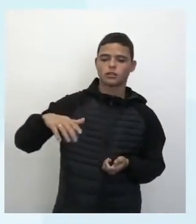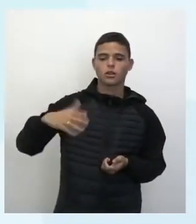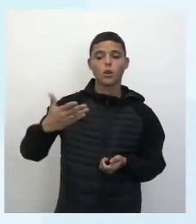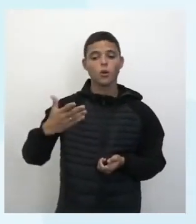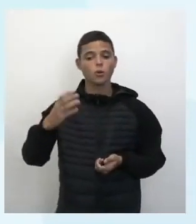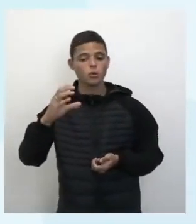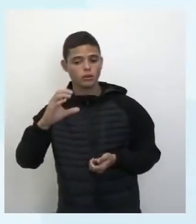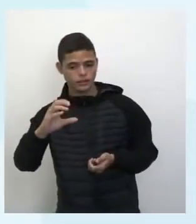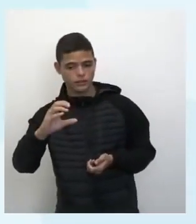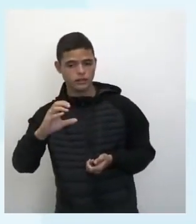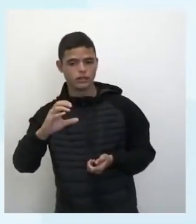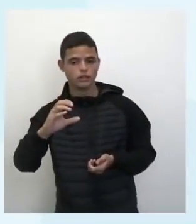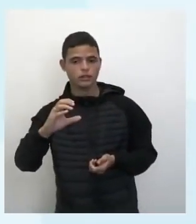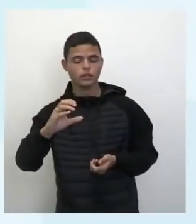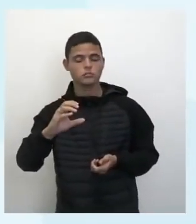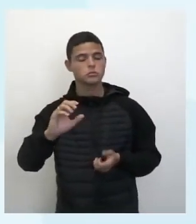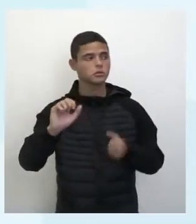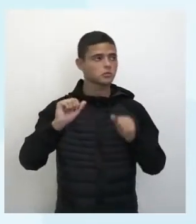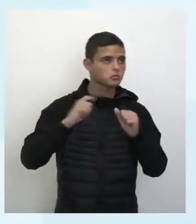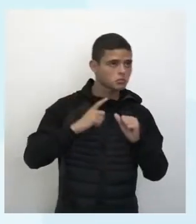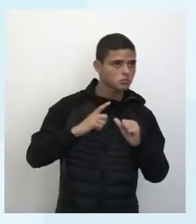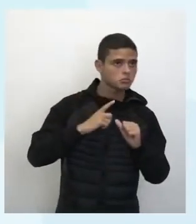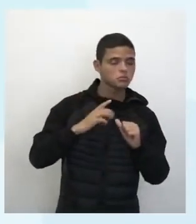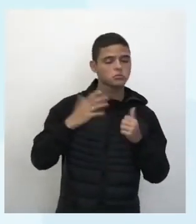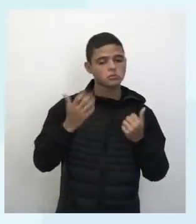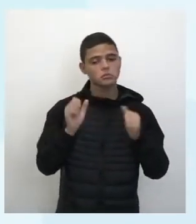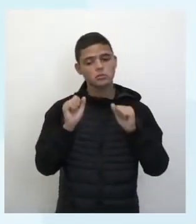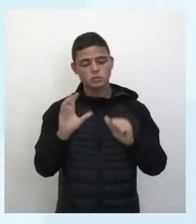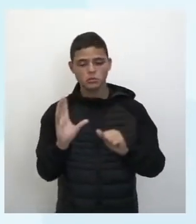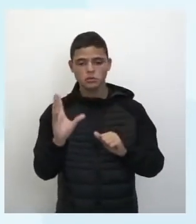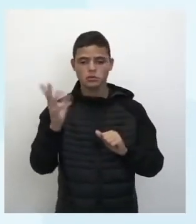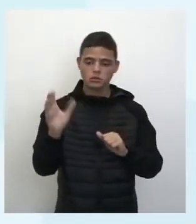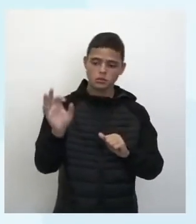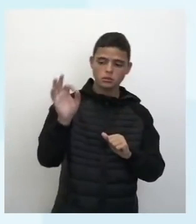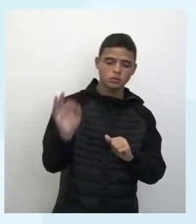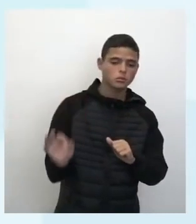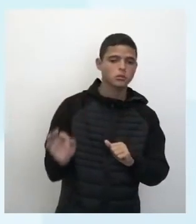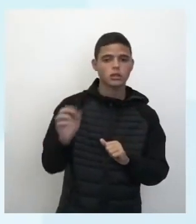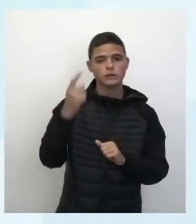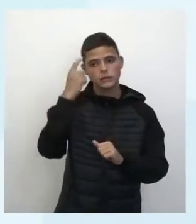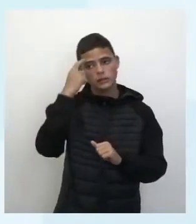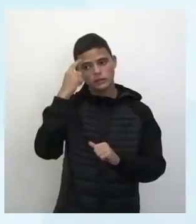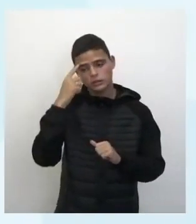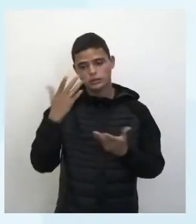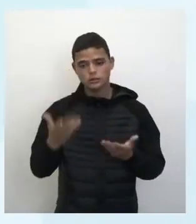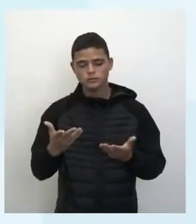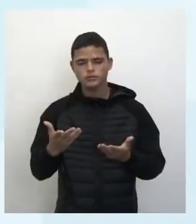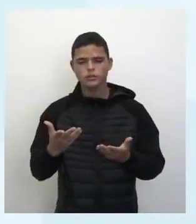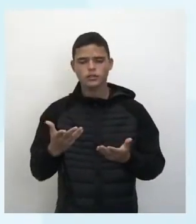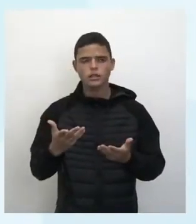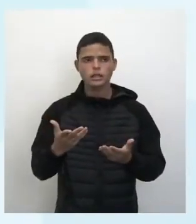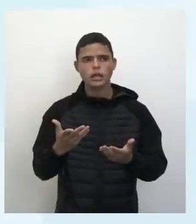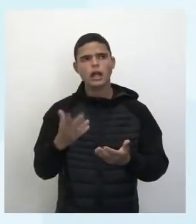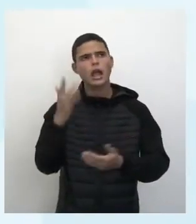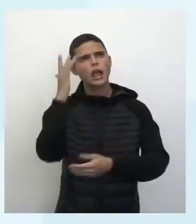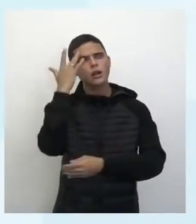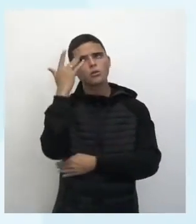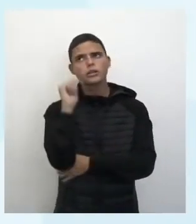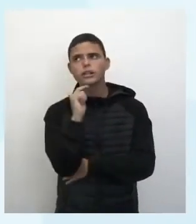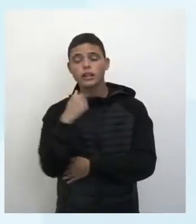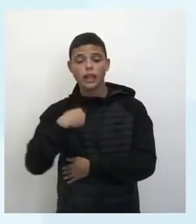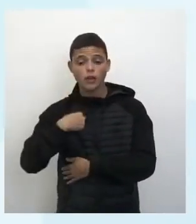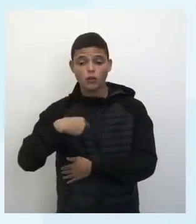quando a gente tem certeza e o se quando a gente está falando de uma possibilidade, alguma coisa que está em dúvida, né? Eu não sei se eu vou à festa, então olha só, é